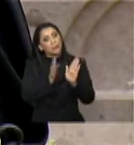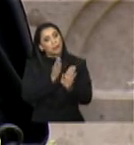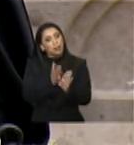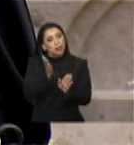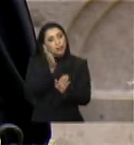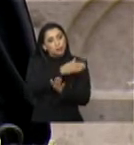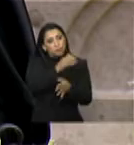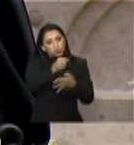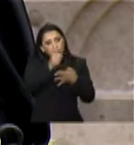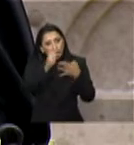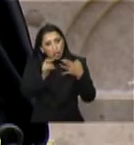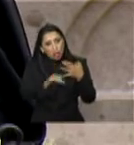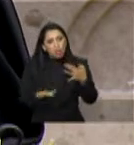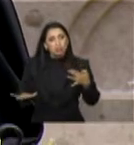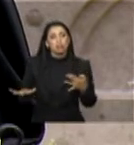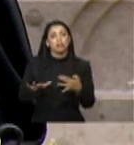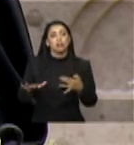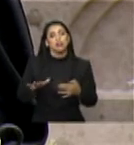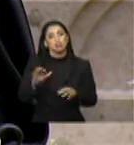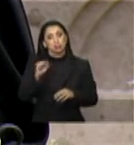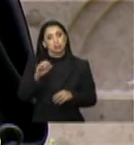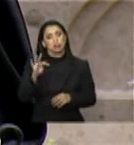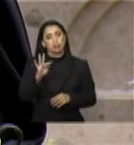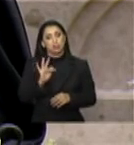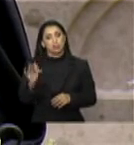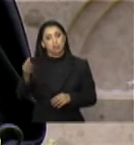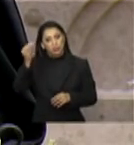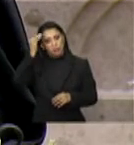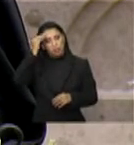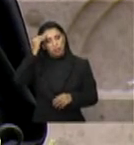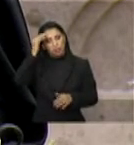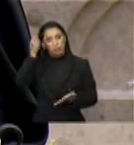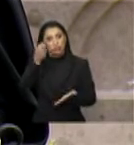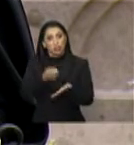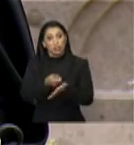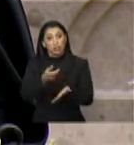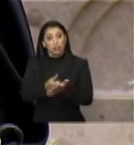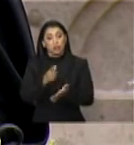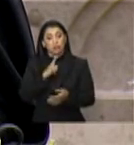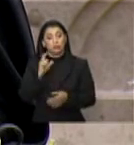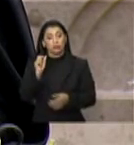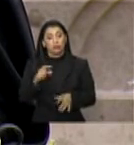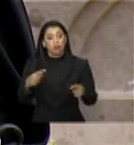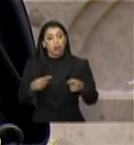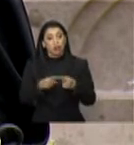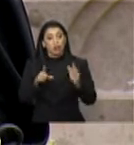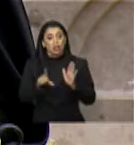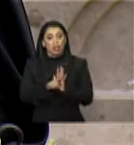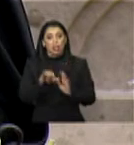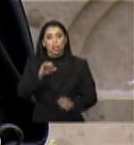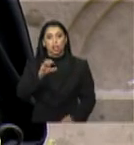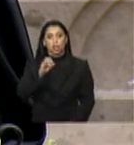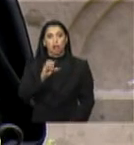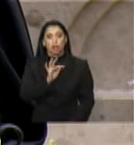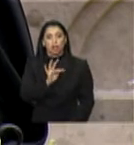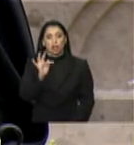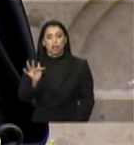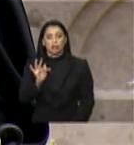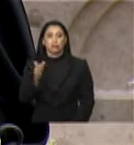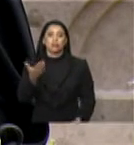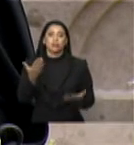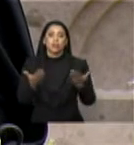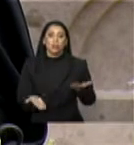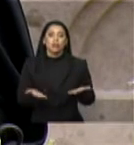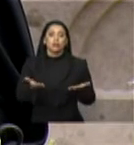jurisprudência na estação Suprema corte quem tendem o pagamento e o resgate como fato geradores legítimos do iOS a ação